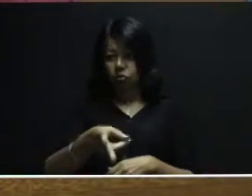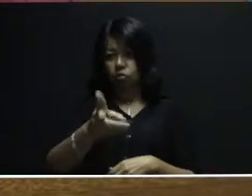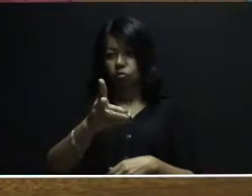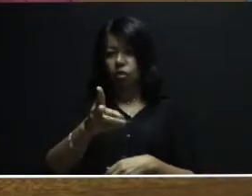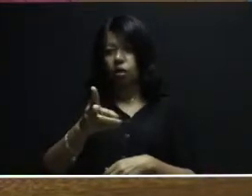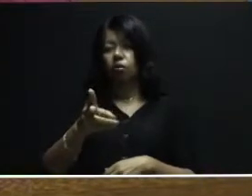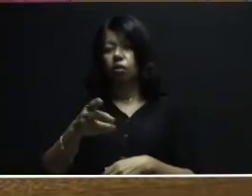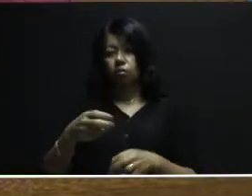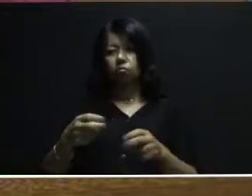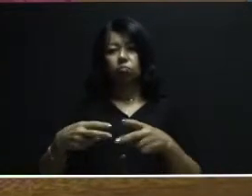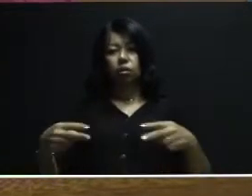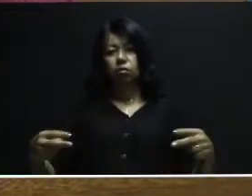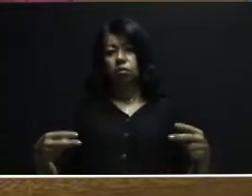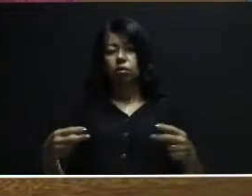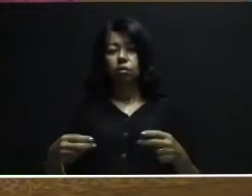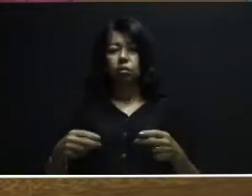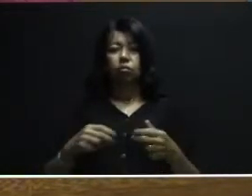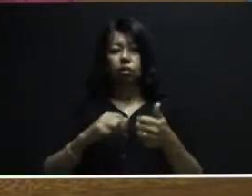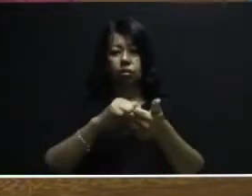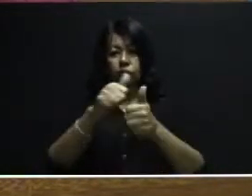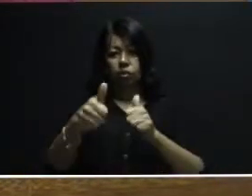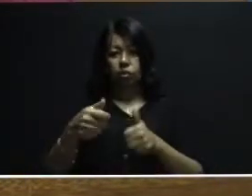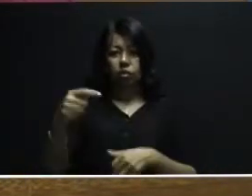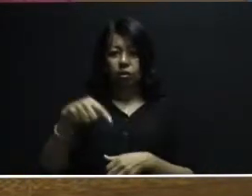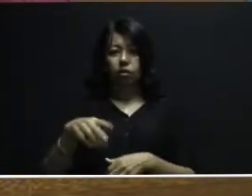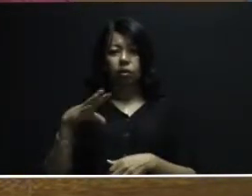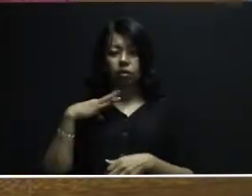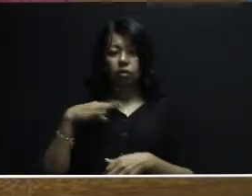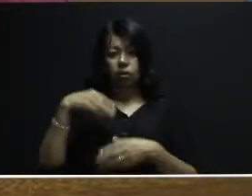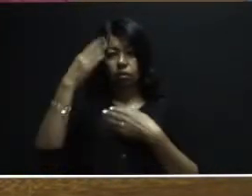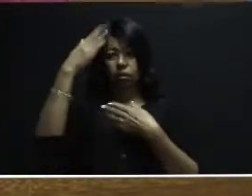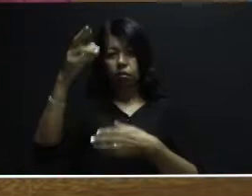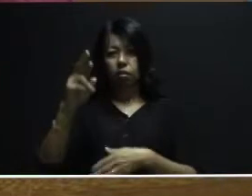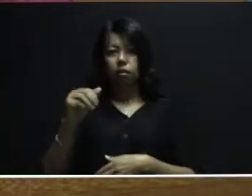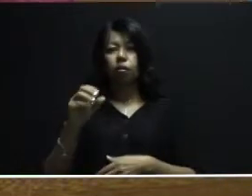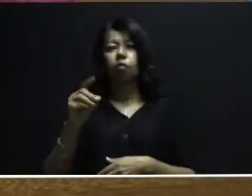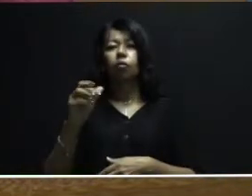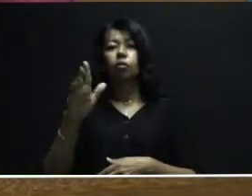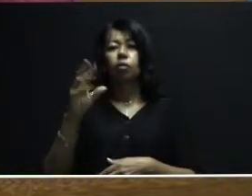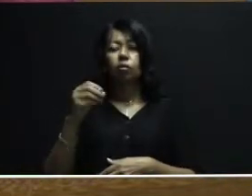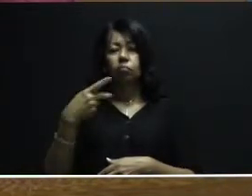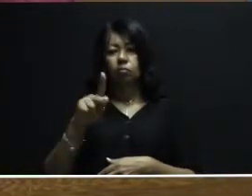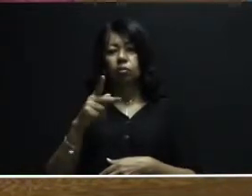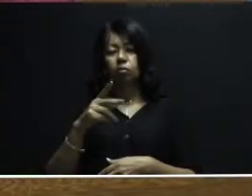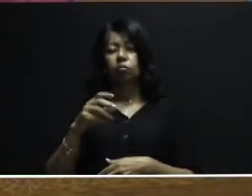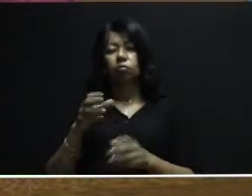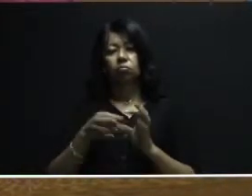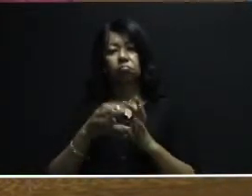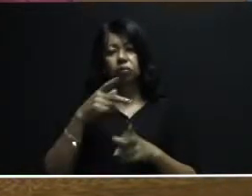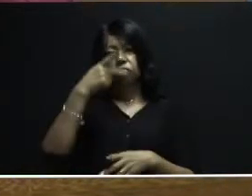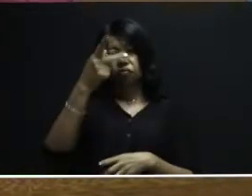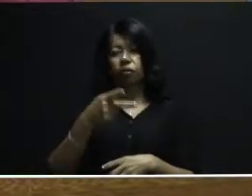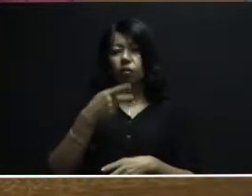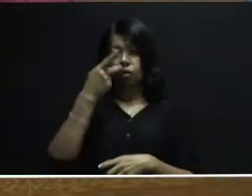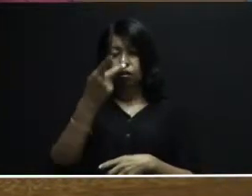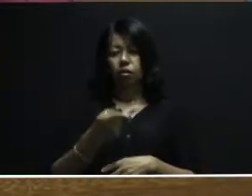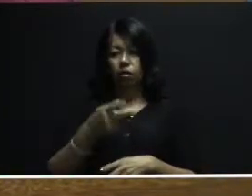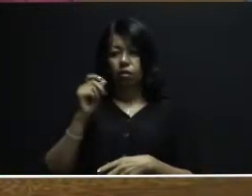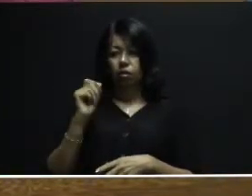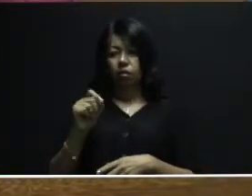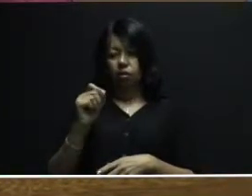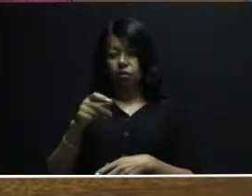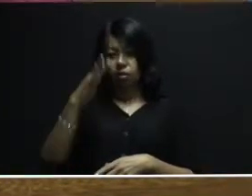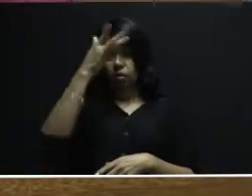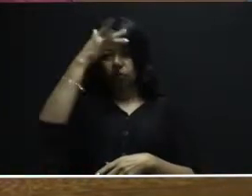a algumas modalidades esportivas. Agradeço ao Rodrigo, tá, por deixar essa palavra, tá, e que